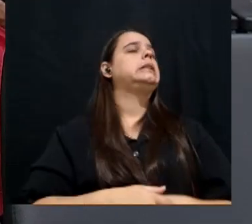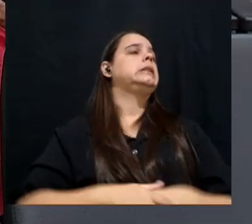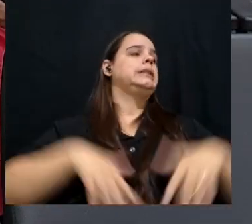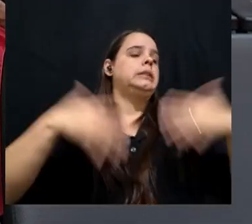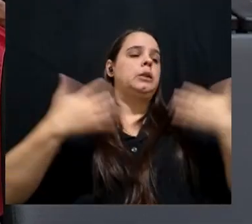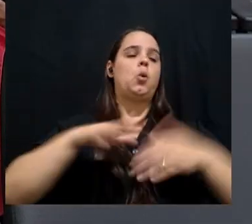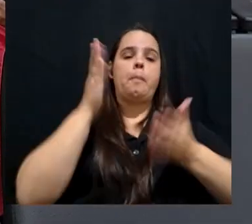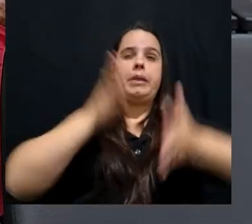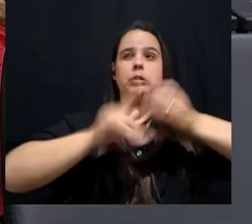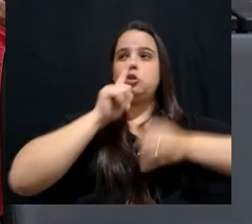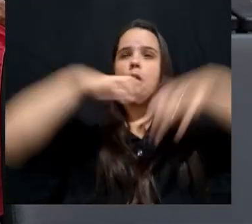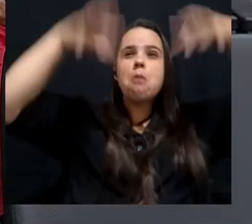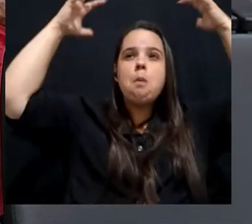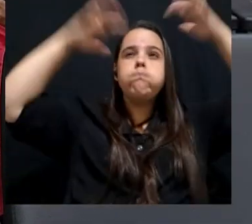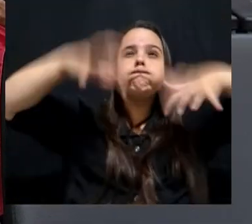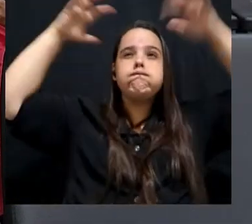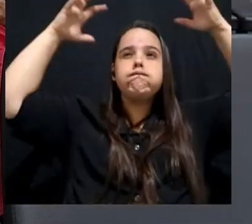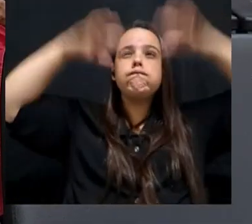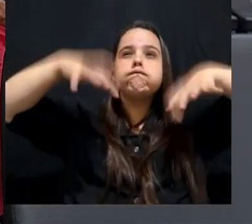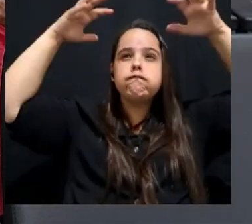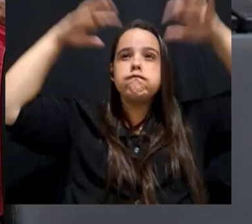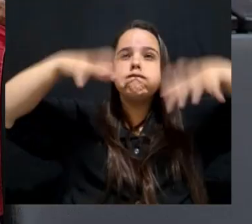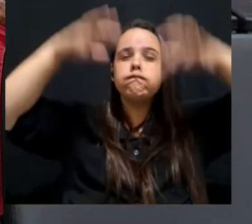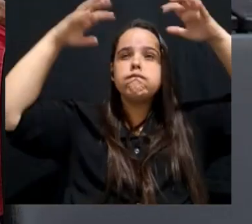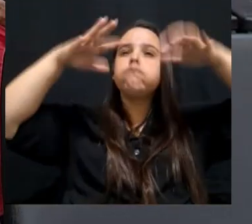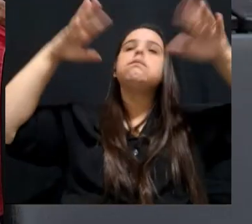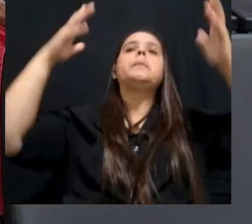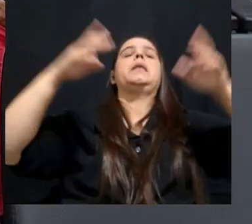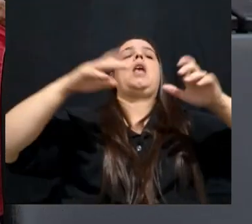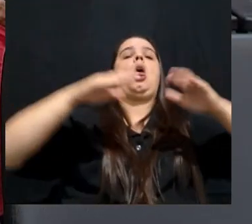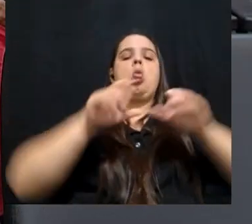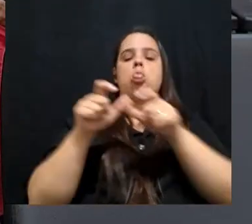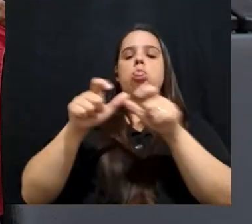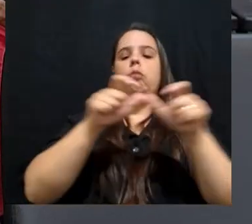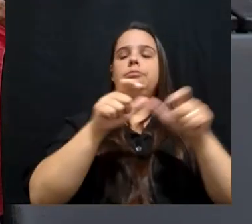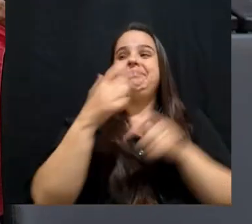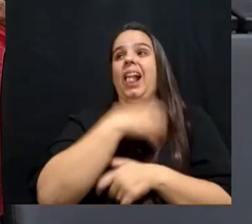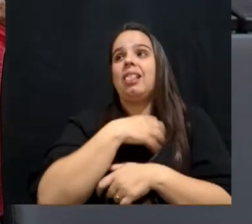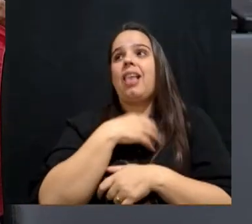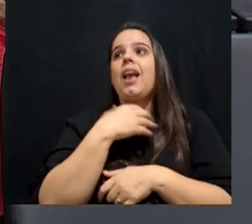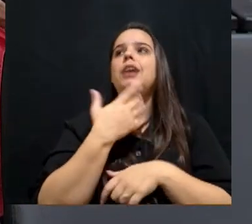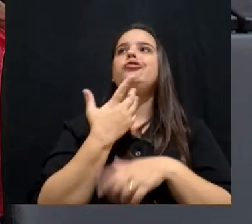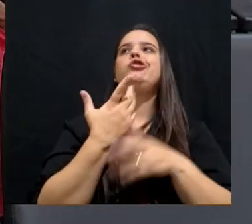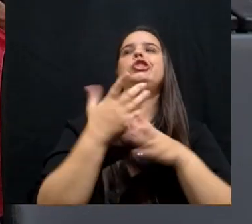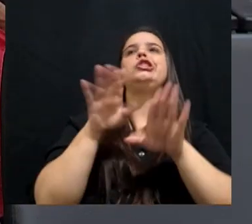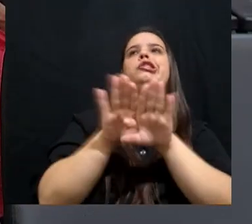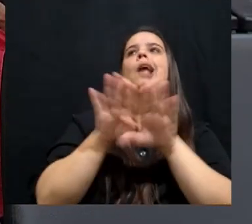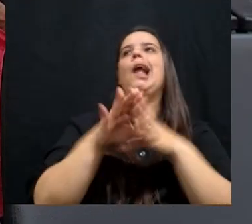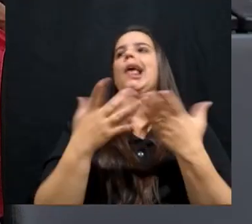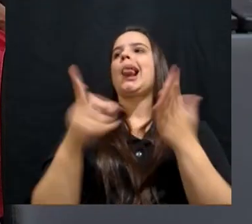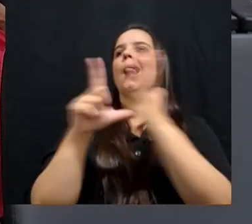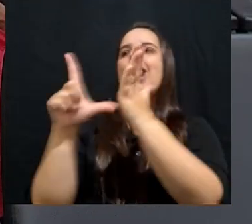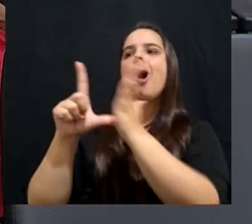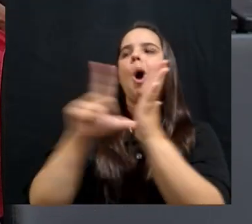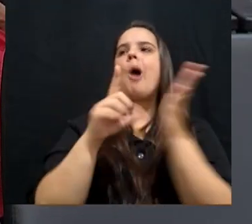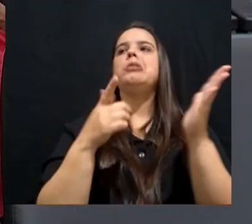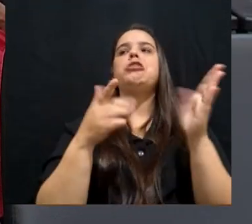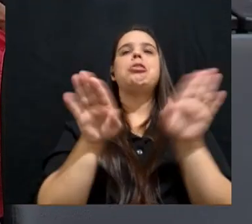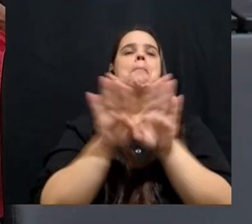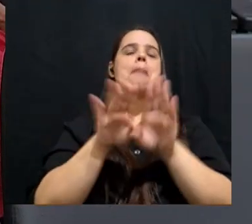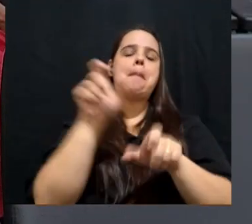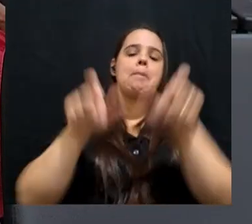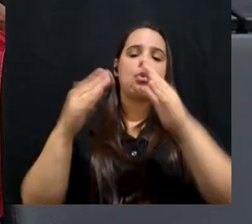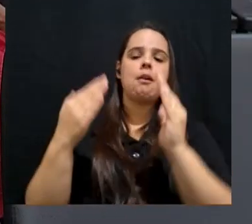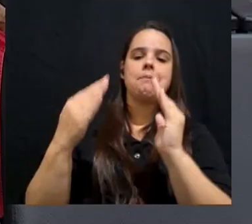que acabam sendo mais afetados, infelizmente, né, pessoas que têm comércios também que moram ali, que acabam vendo de perto uma